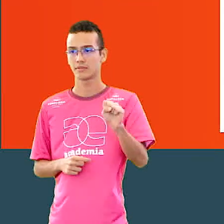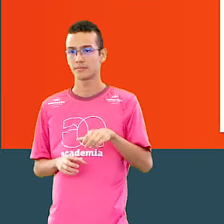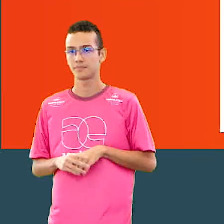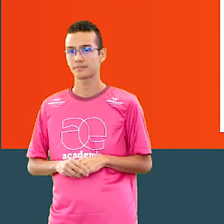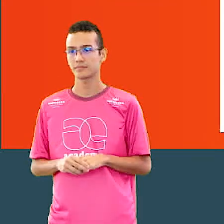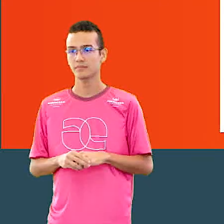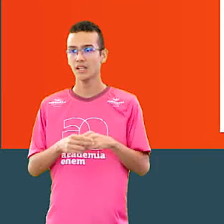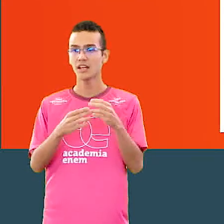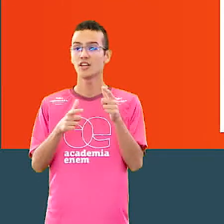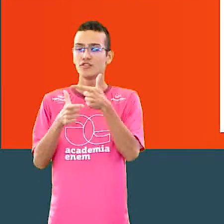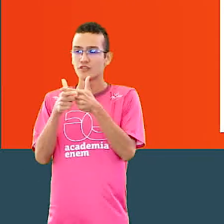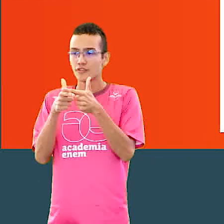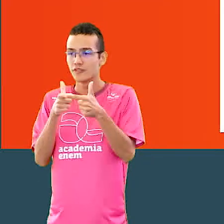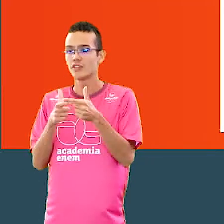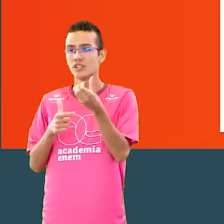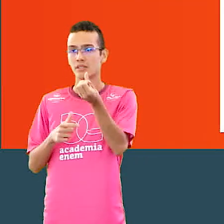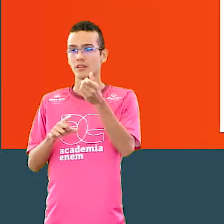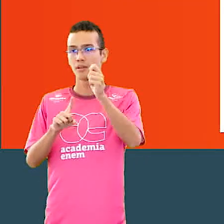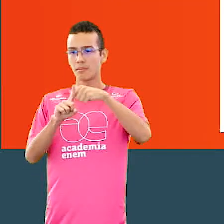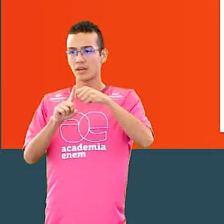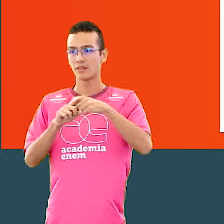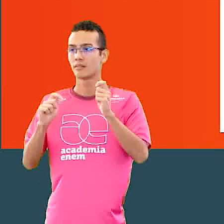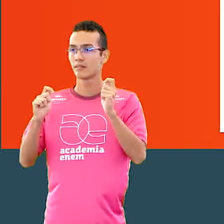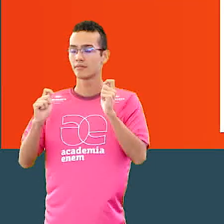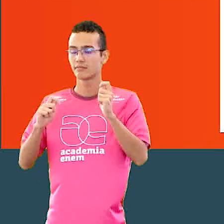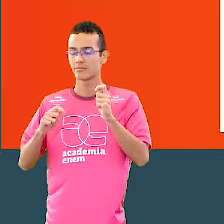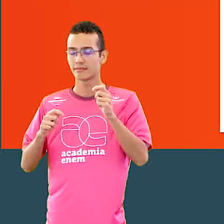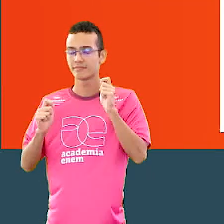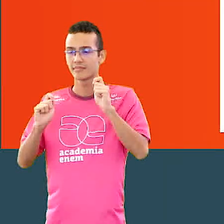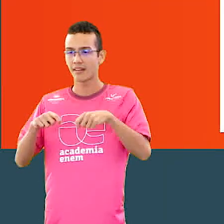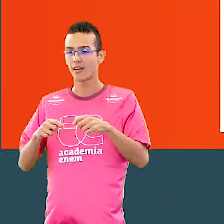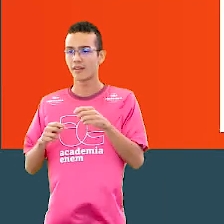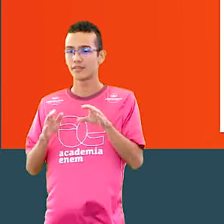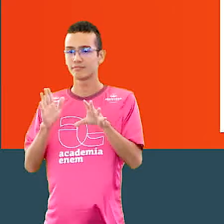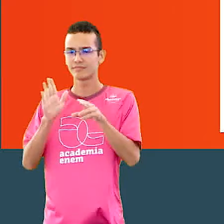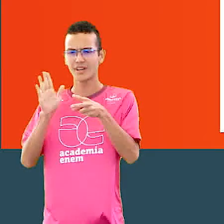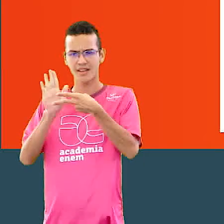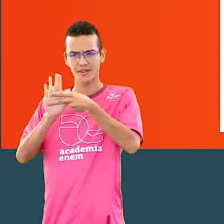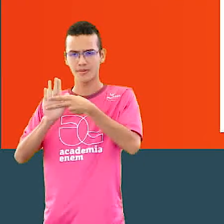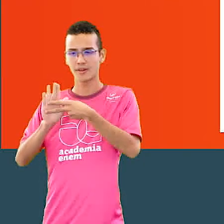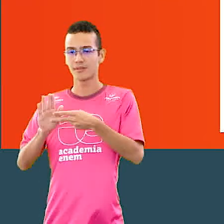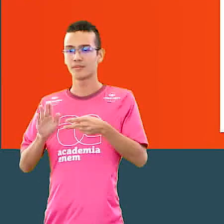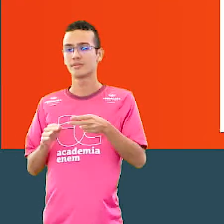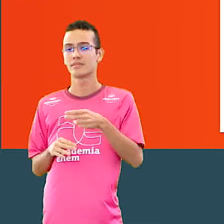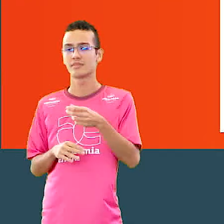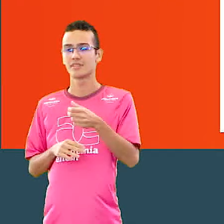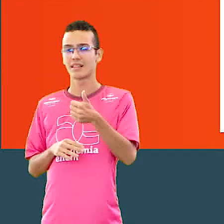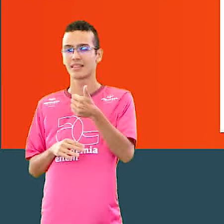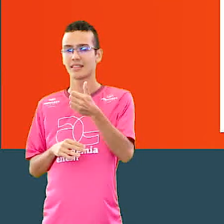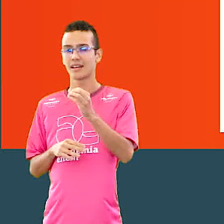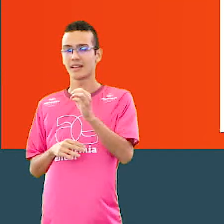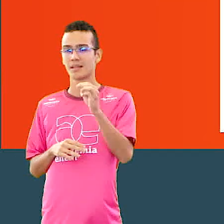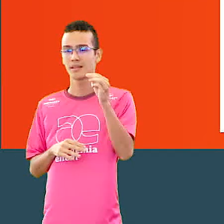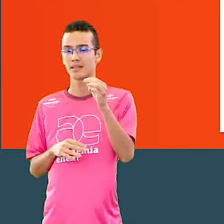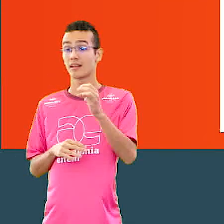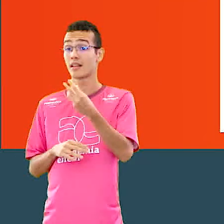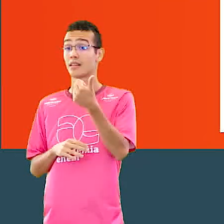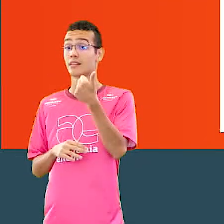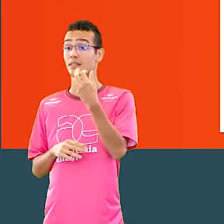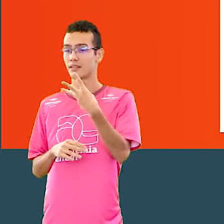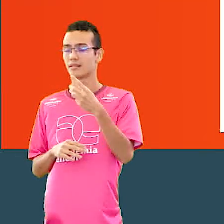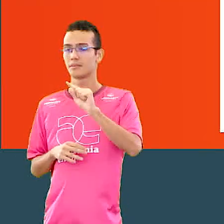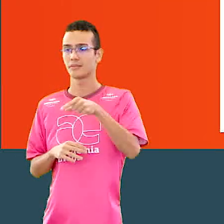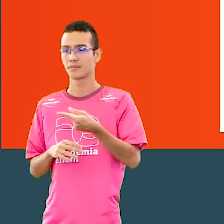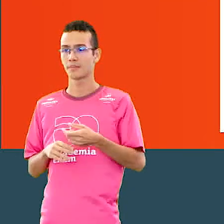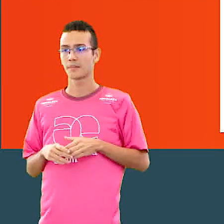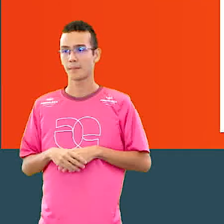exatamente 13 mil. Então, eles subiram o teto do fiéis para dar condições de ainda ter fiéis para o curso